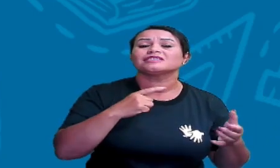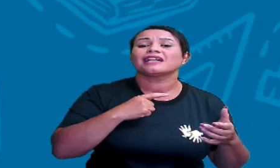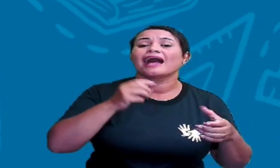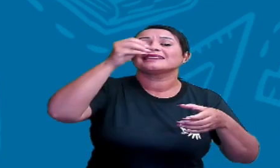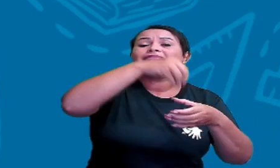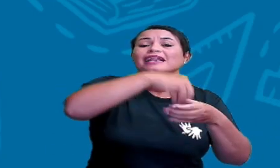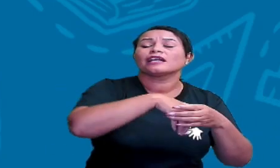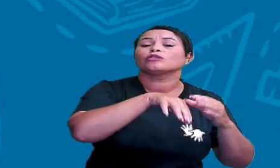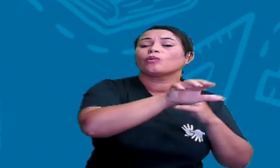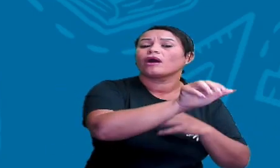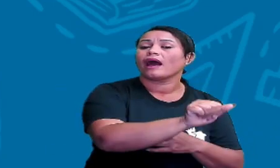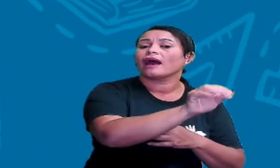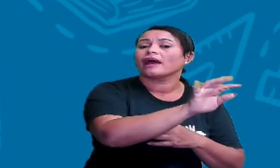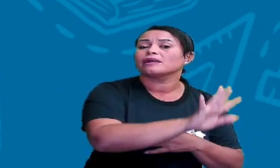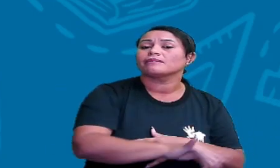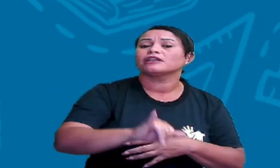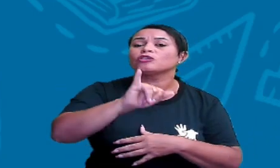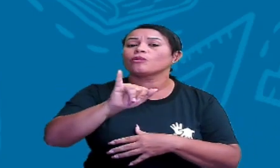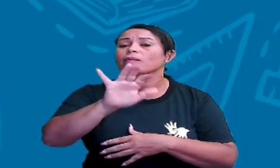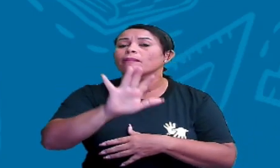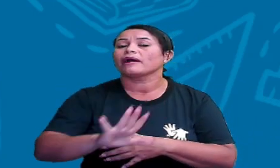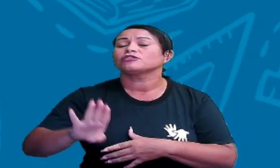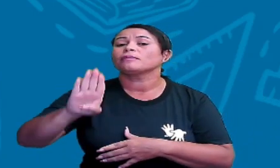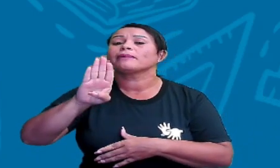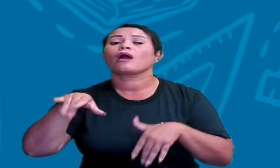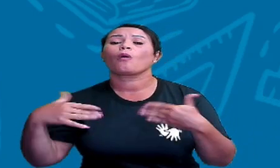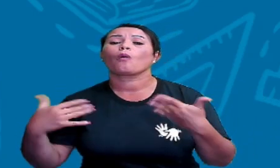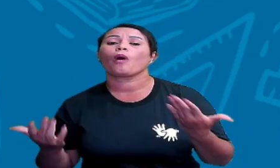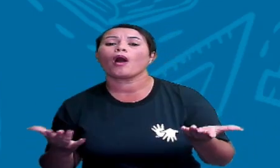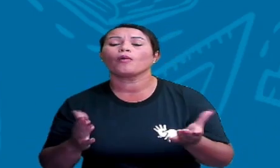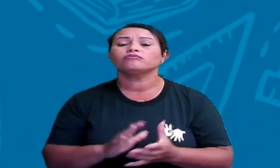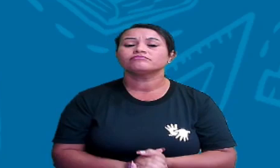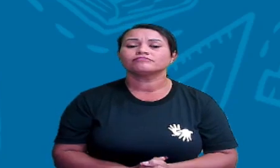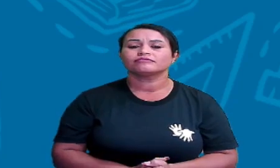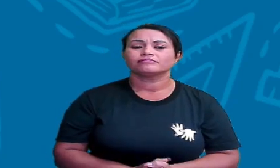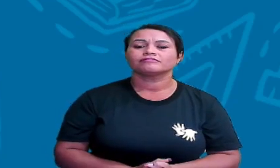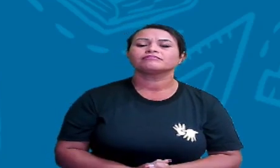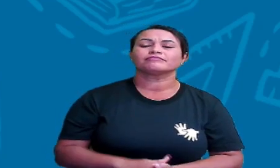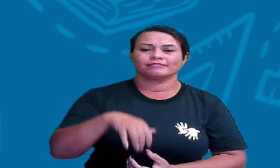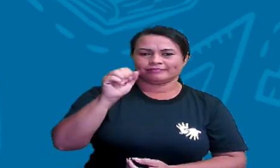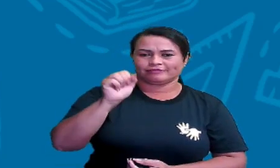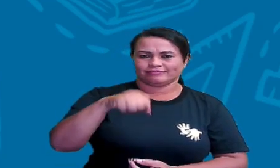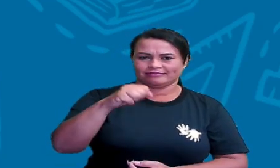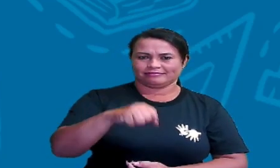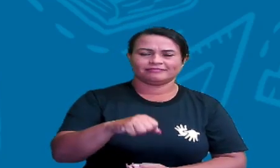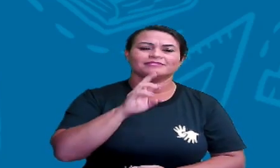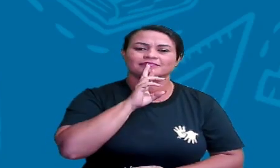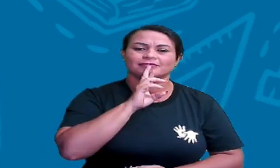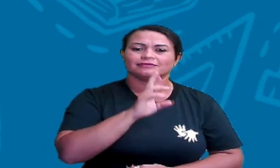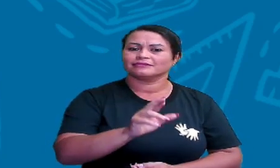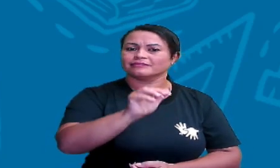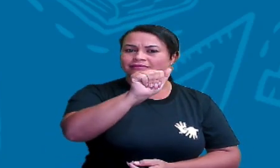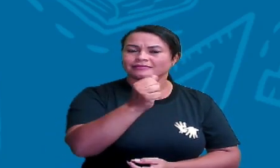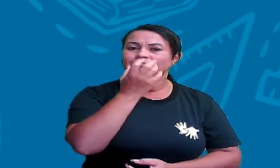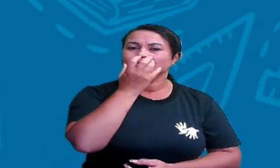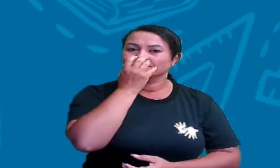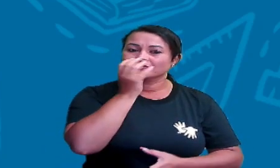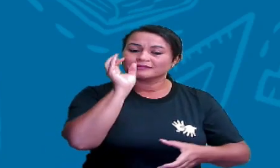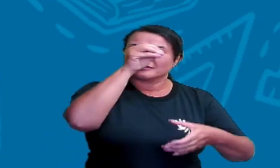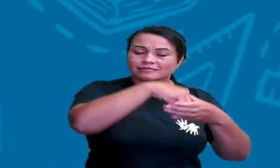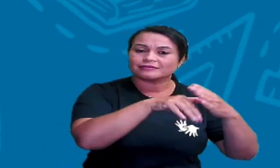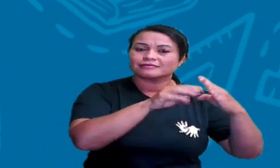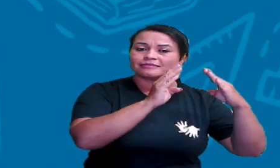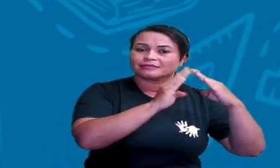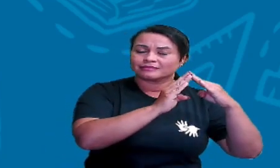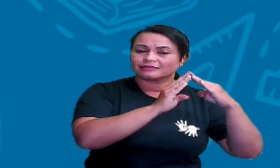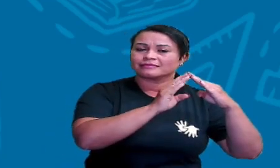Da imagem A ou da imagem B. Vamos lá? Isso aí, da imagem A. O cachorro está dentro da